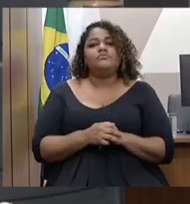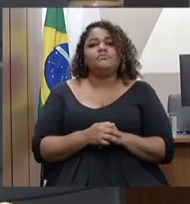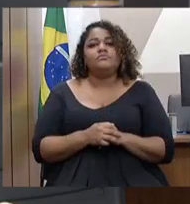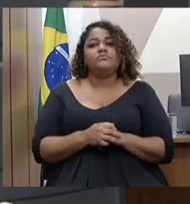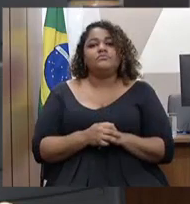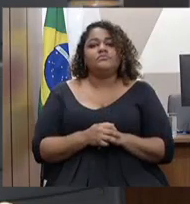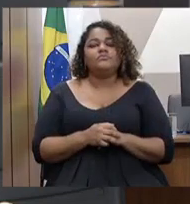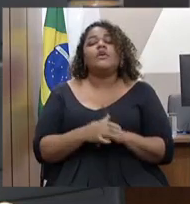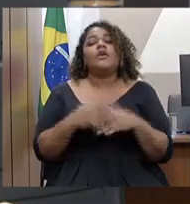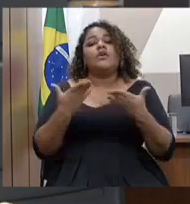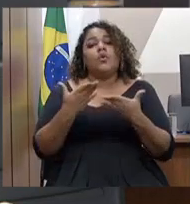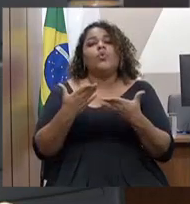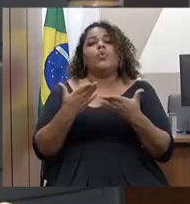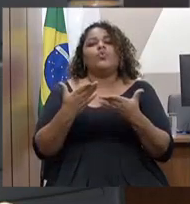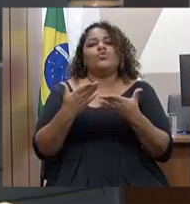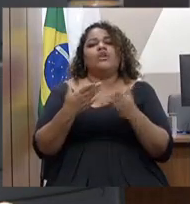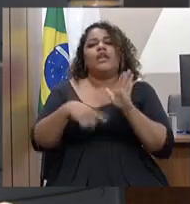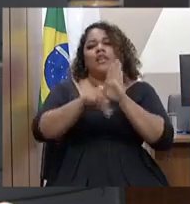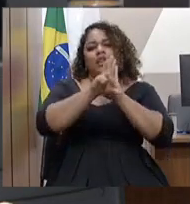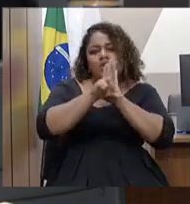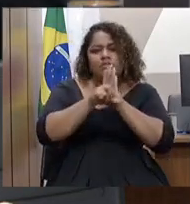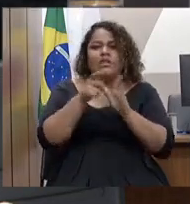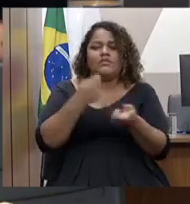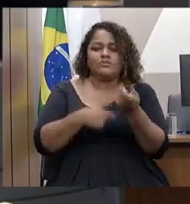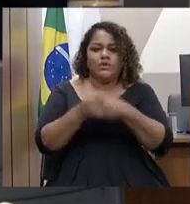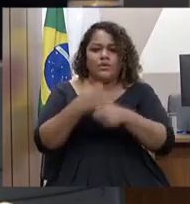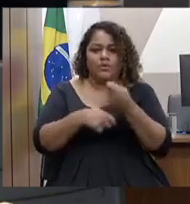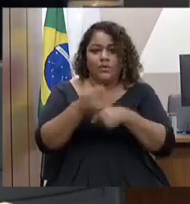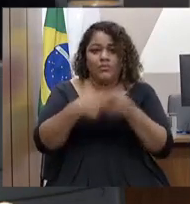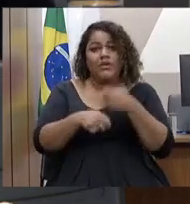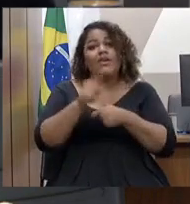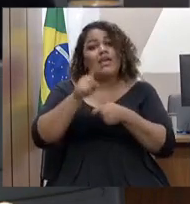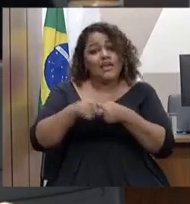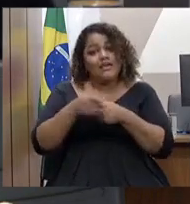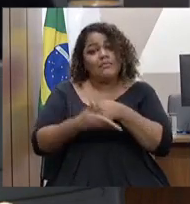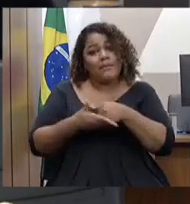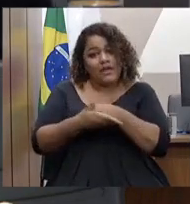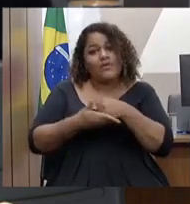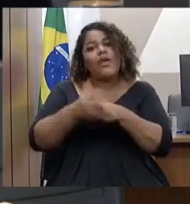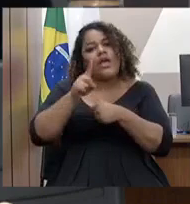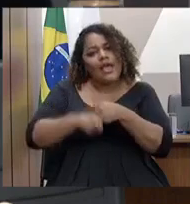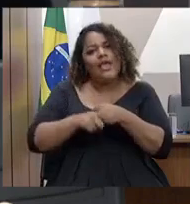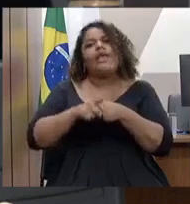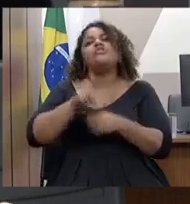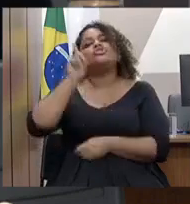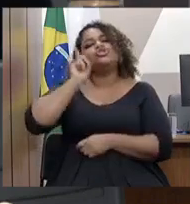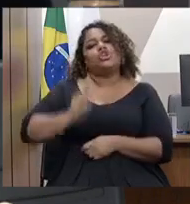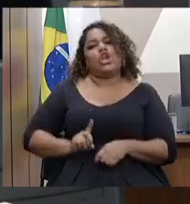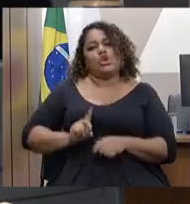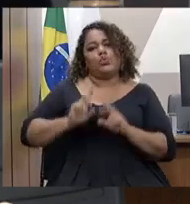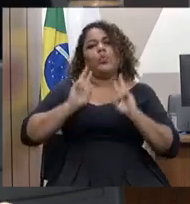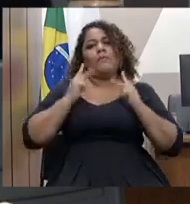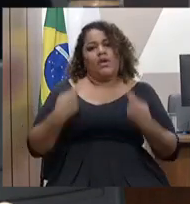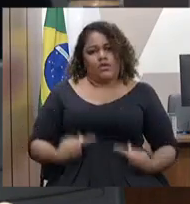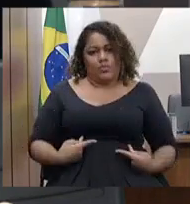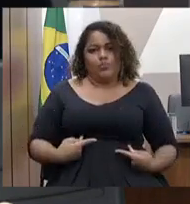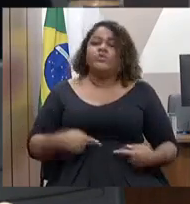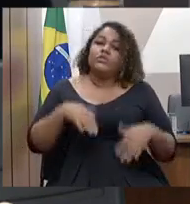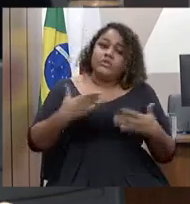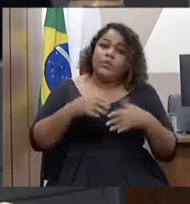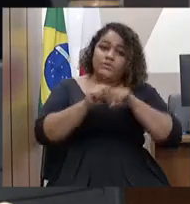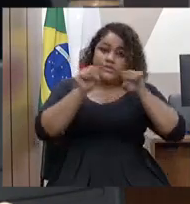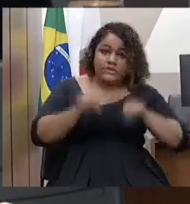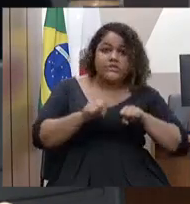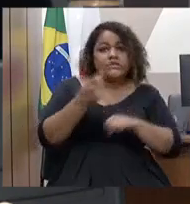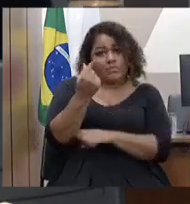humano e na livre iniciativa então nós temos um sistema que é o sistema capitalista Mas ele também existe